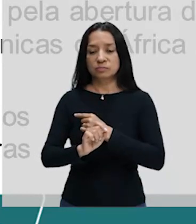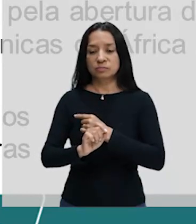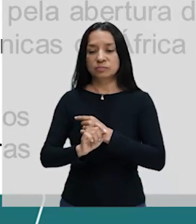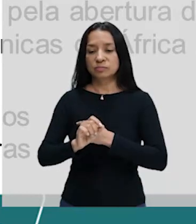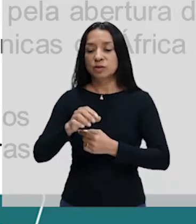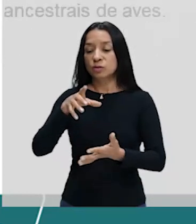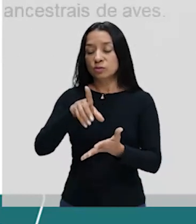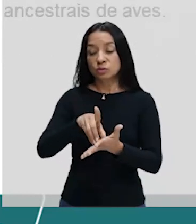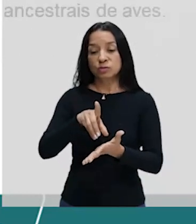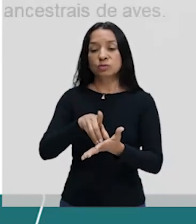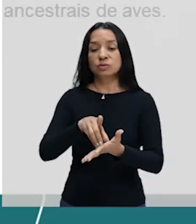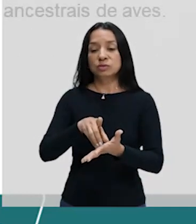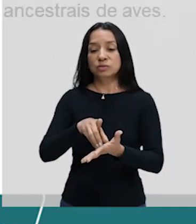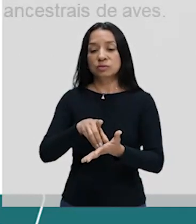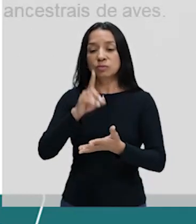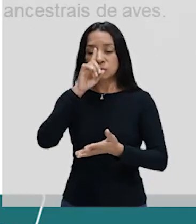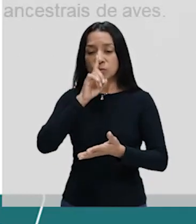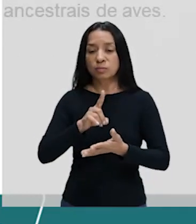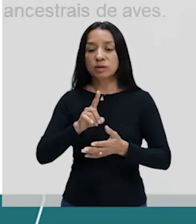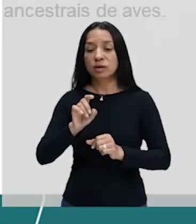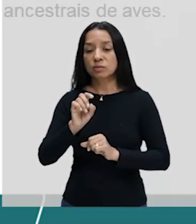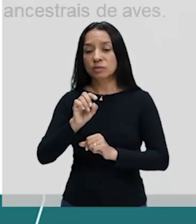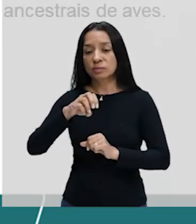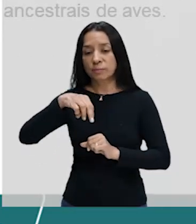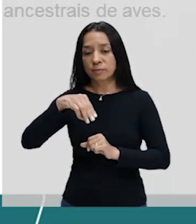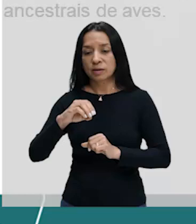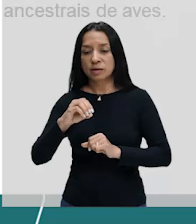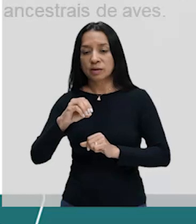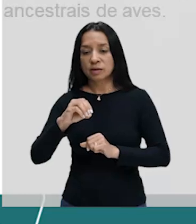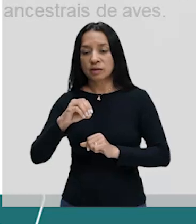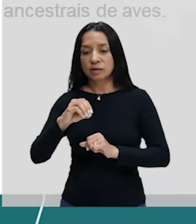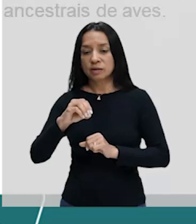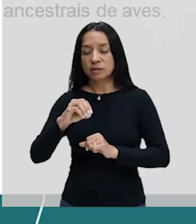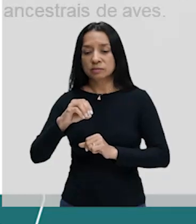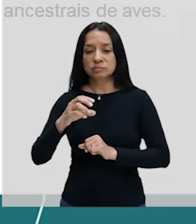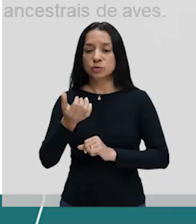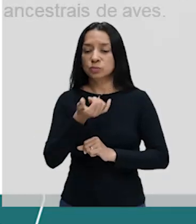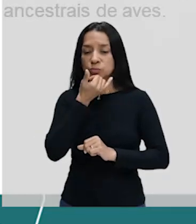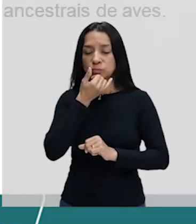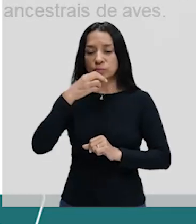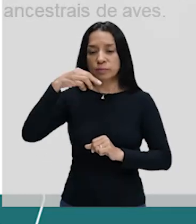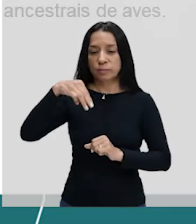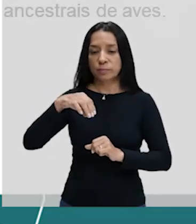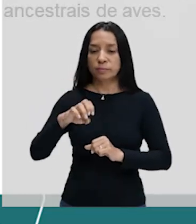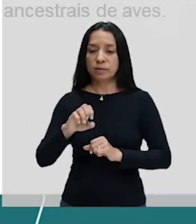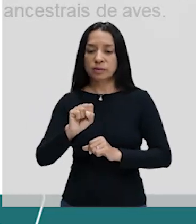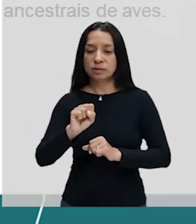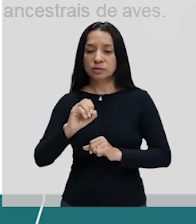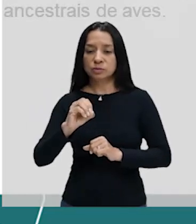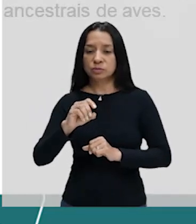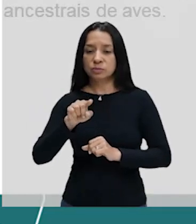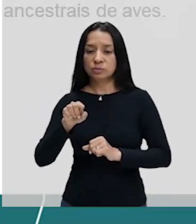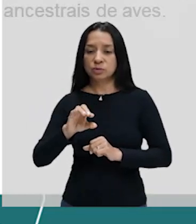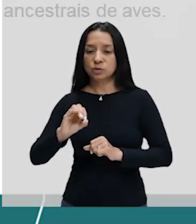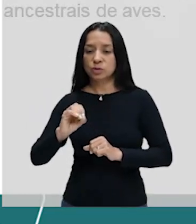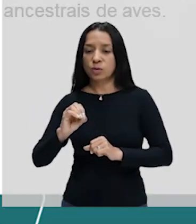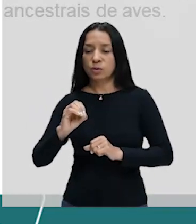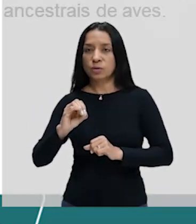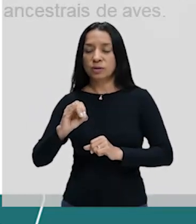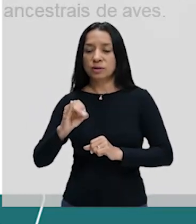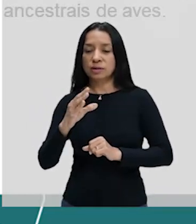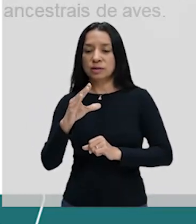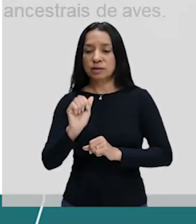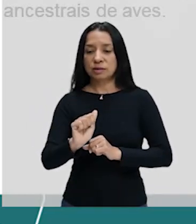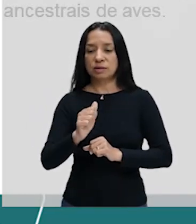dominaram, na verdade, na era Mesozoica. Na era Mesozoica, nós temos um período Jurássico, onde